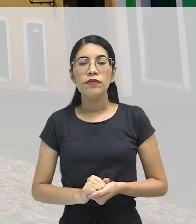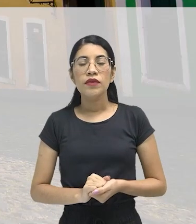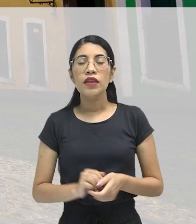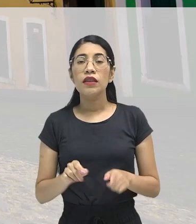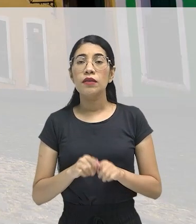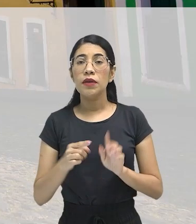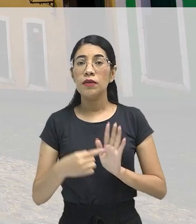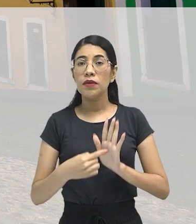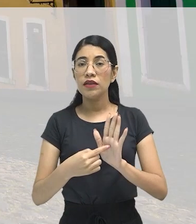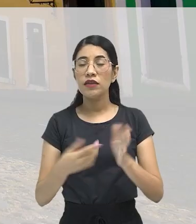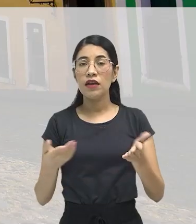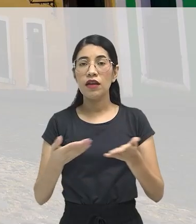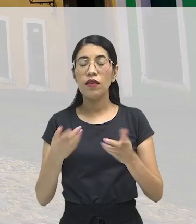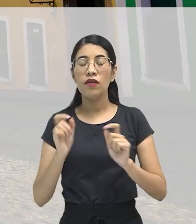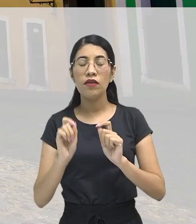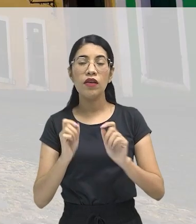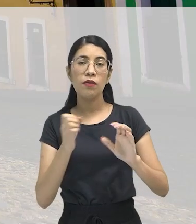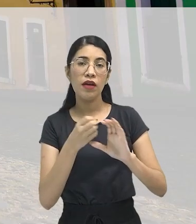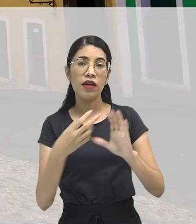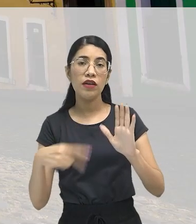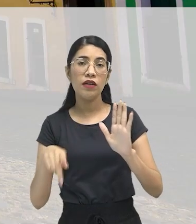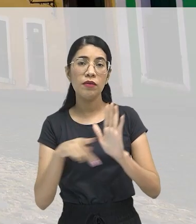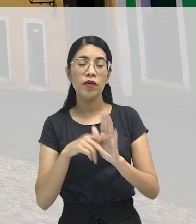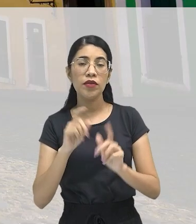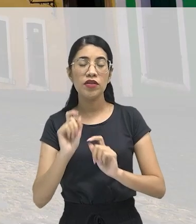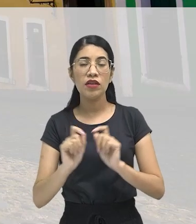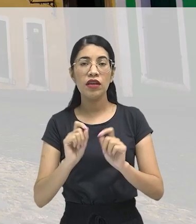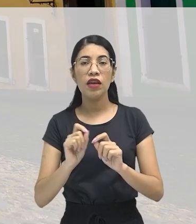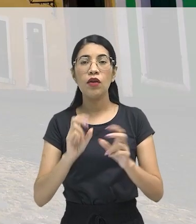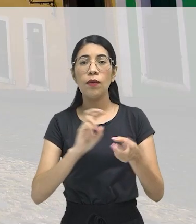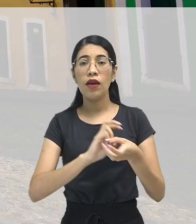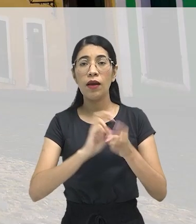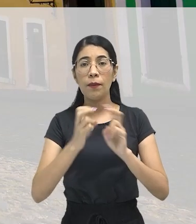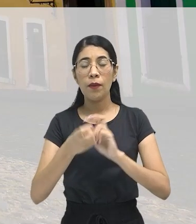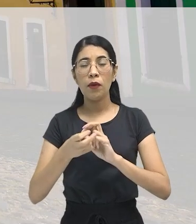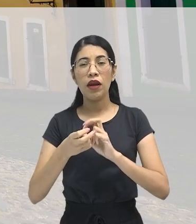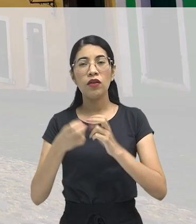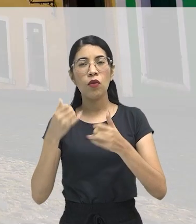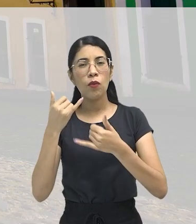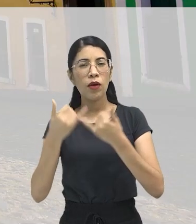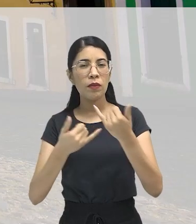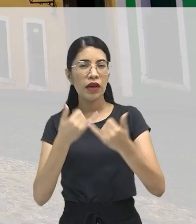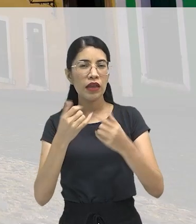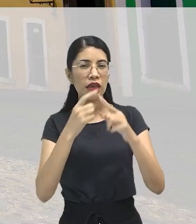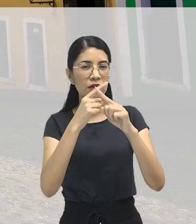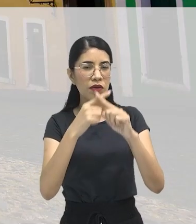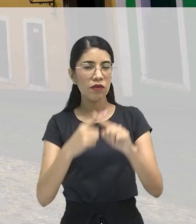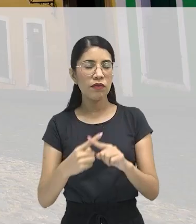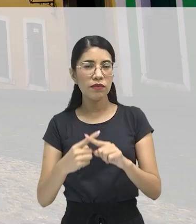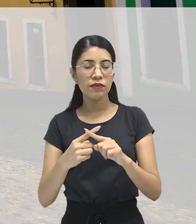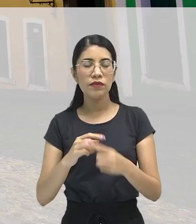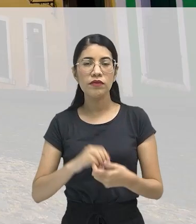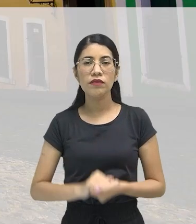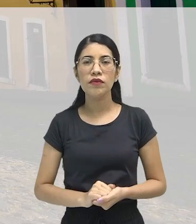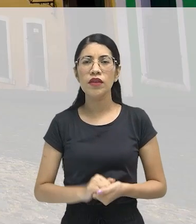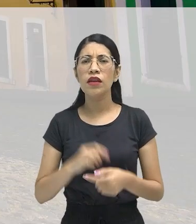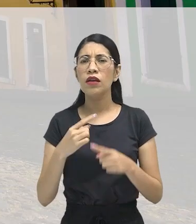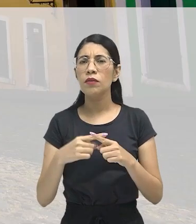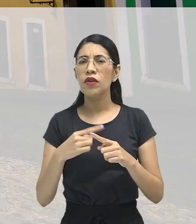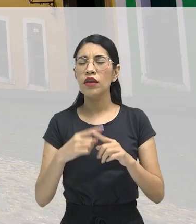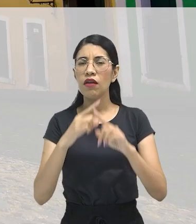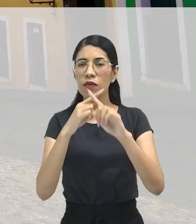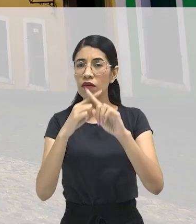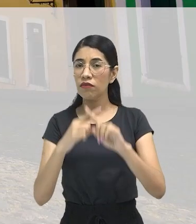quero apresentar para vocês características da capoeira enquanto jogo. E aí? Por que será que